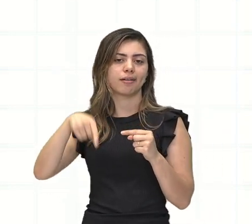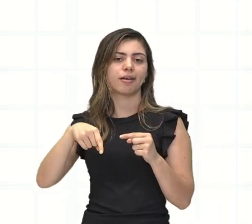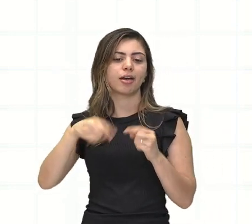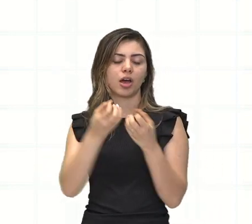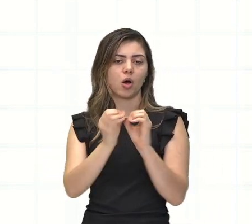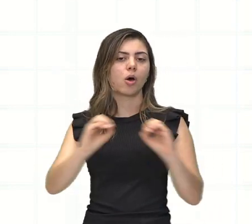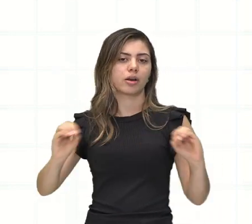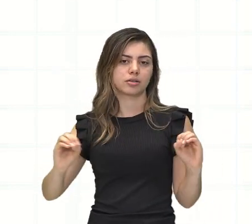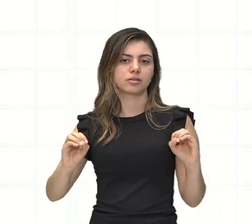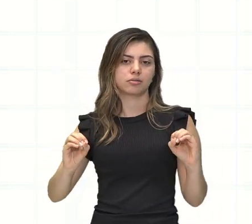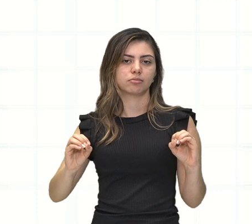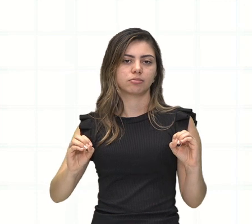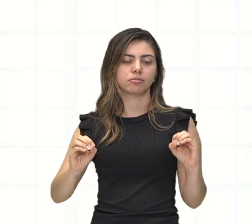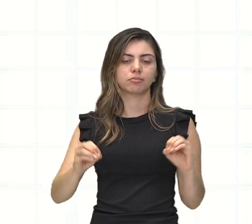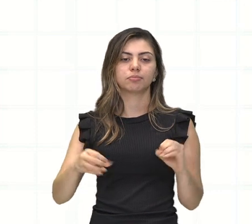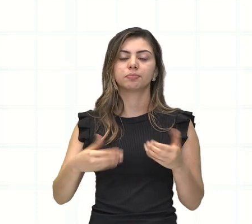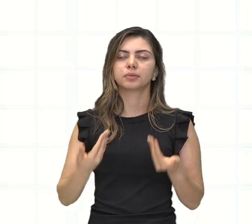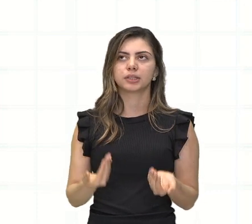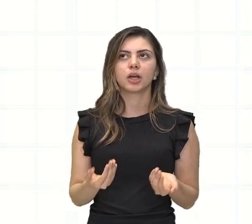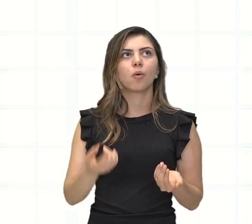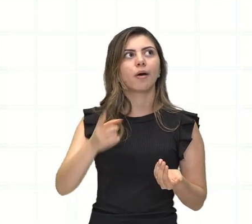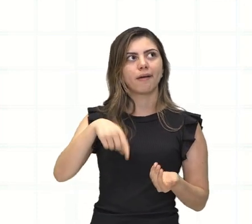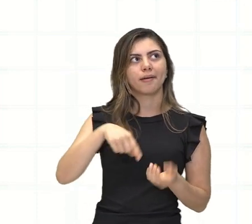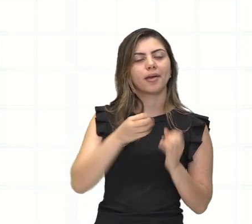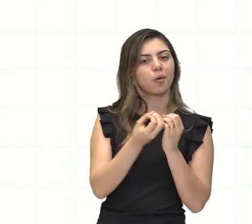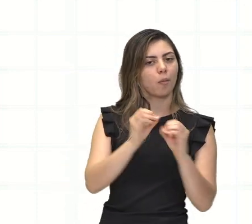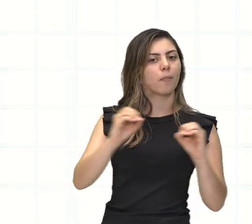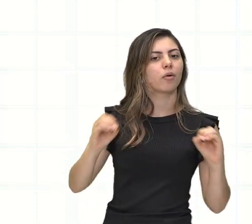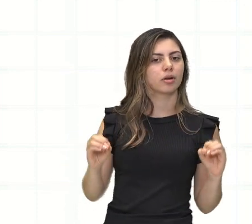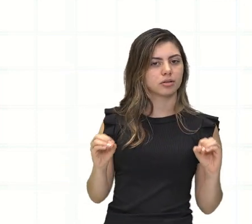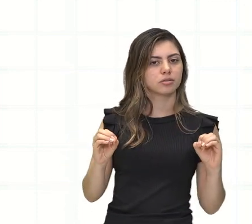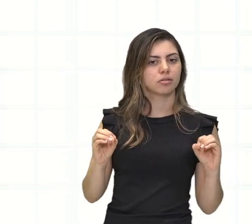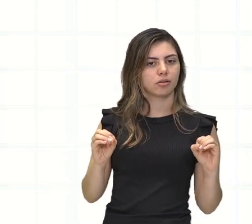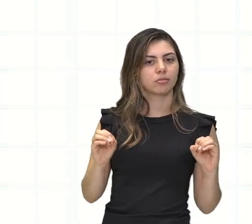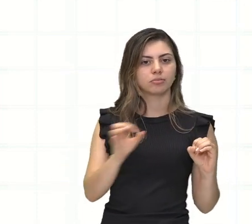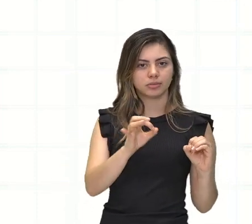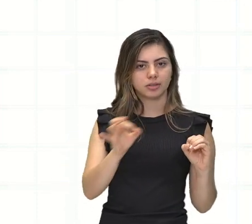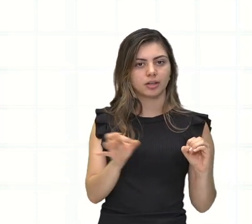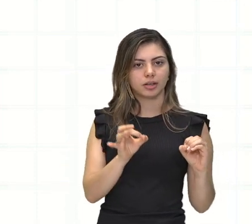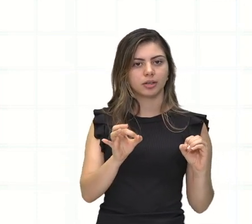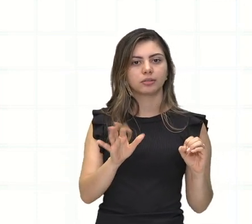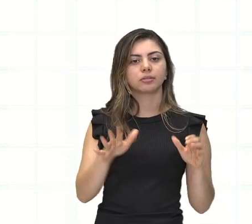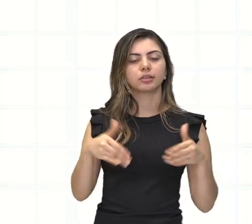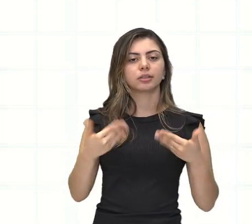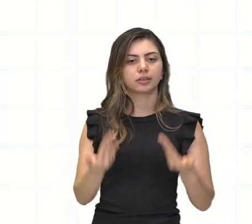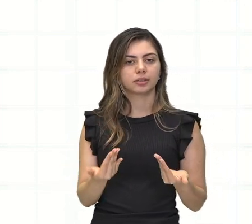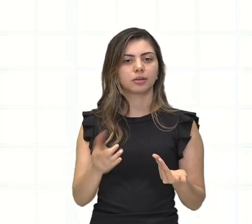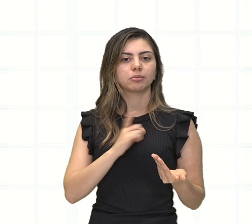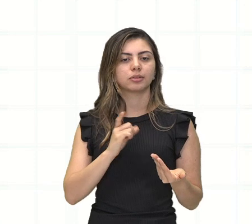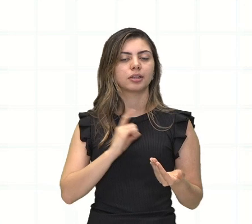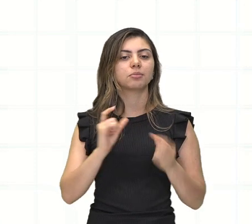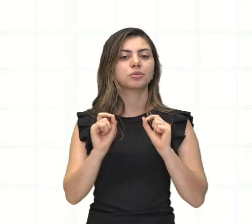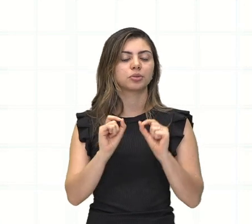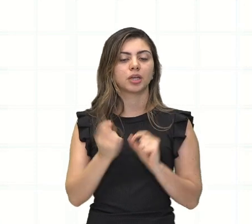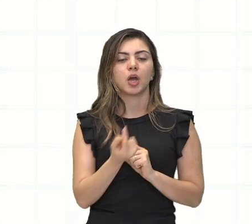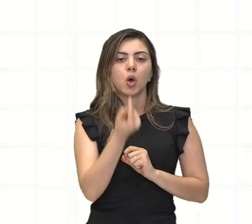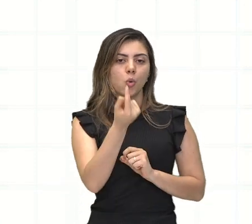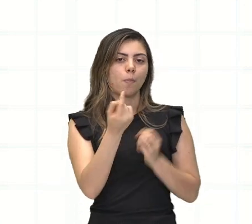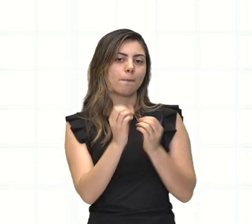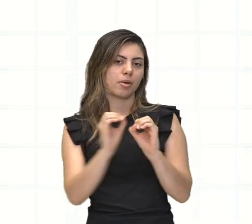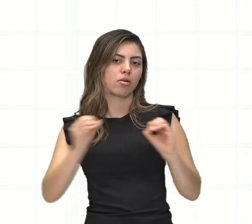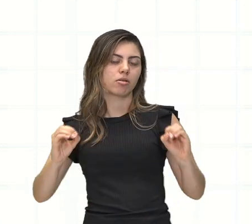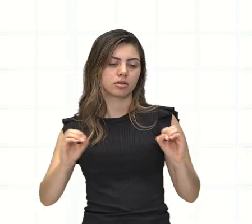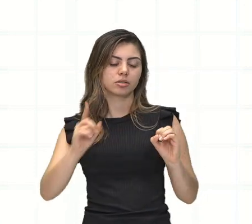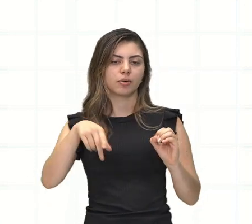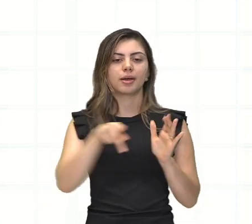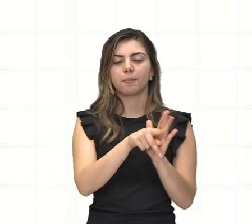oração. Se é uma oração, correto? Nós temos, então, um